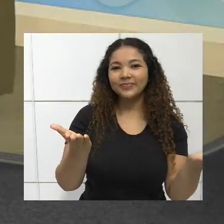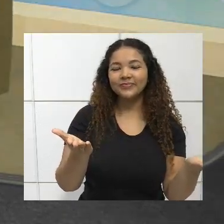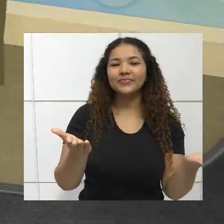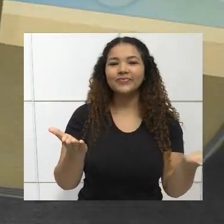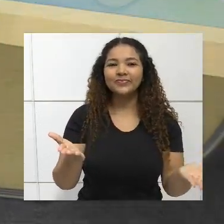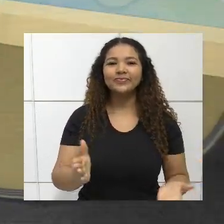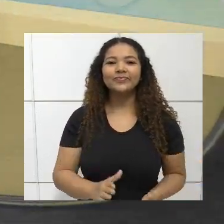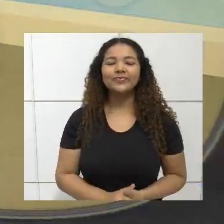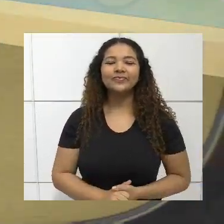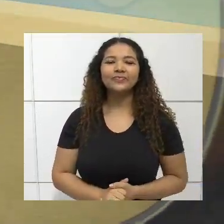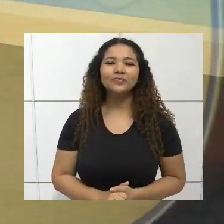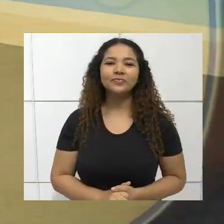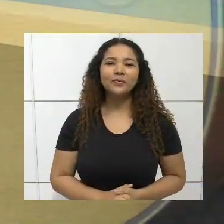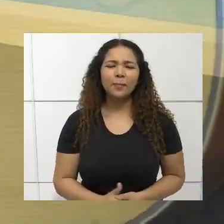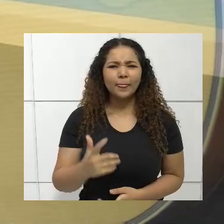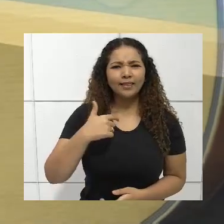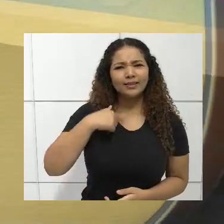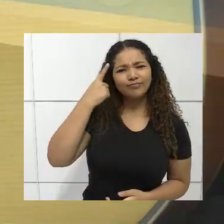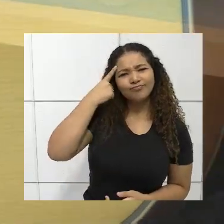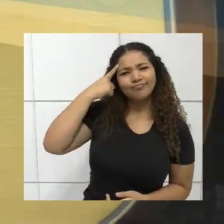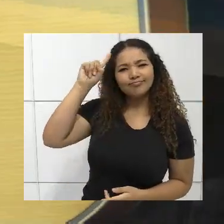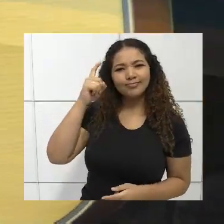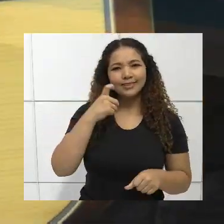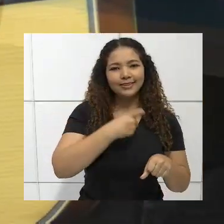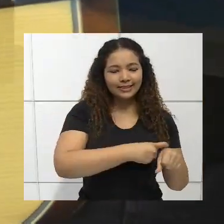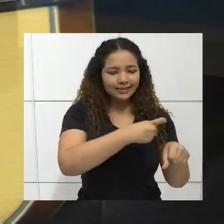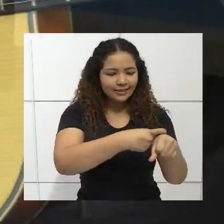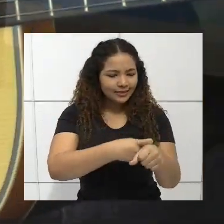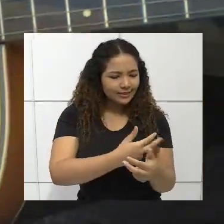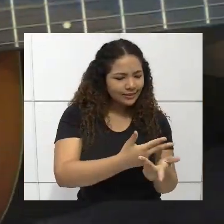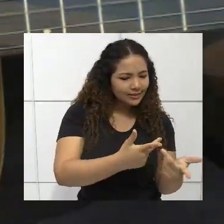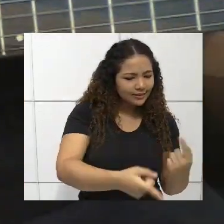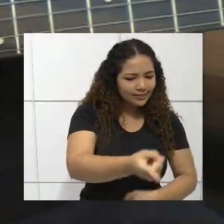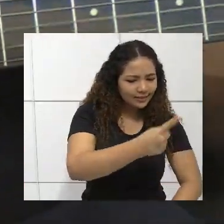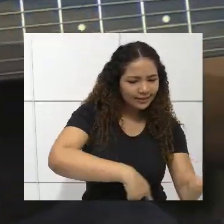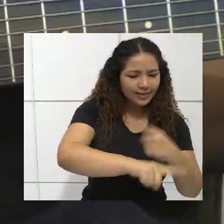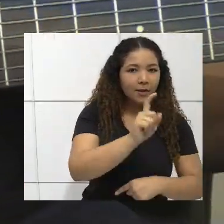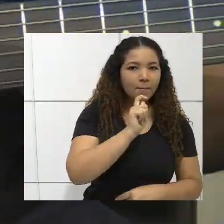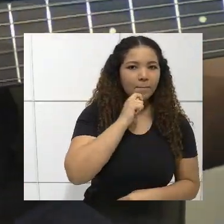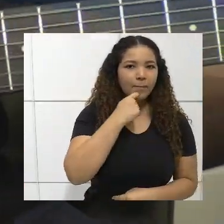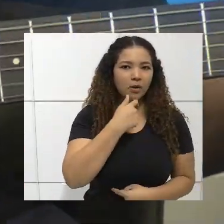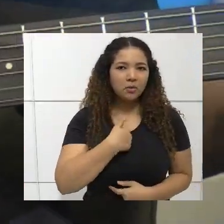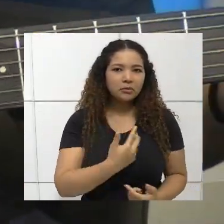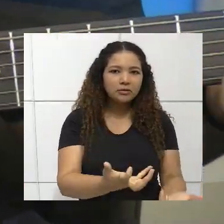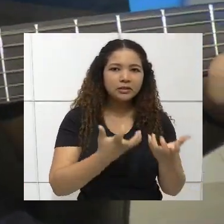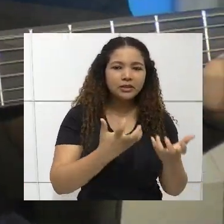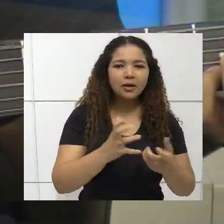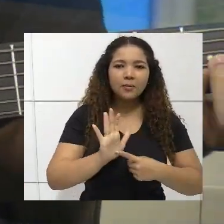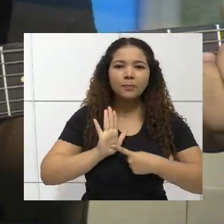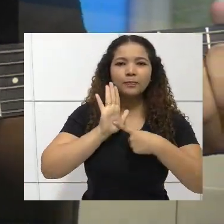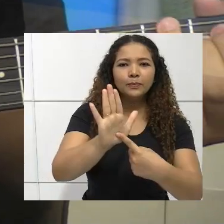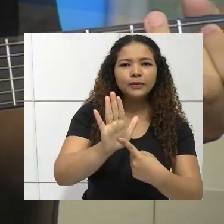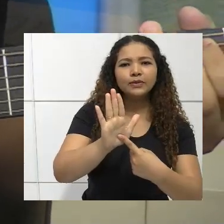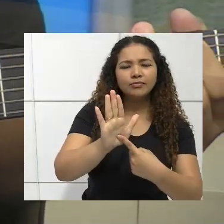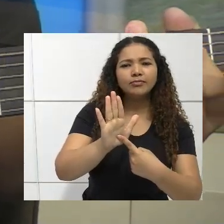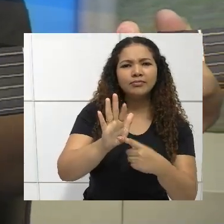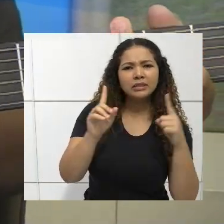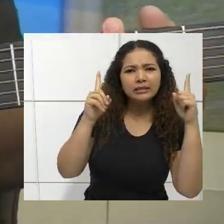Eu não preciso transformar pedras em pães para provar que